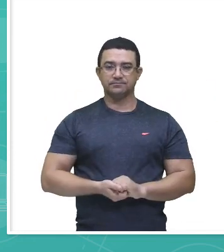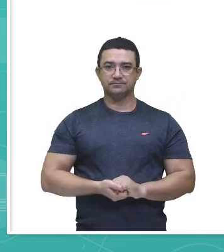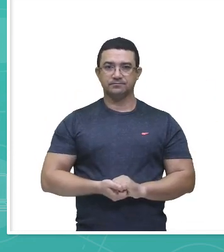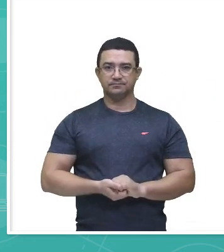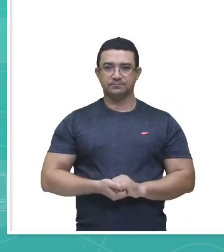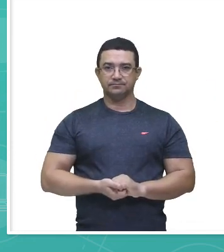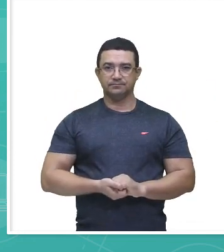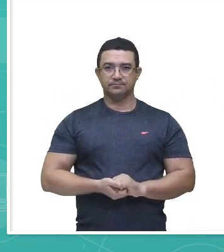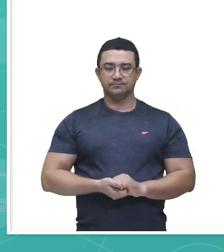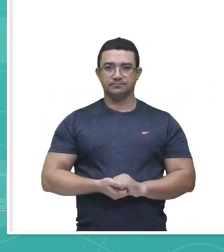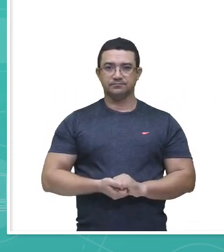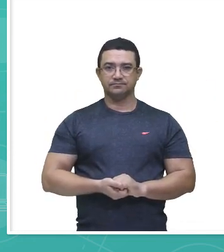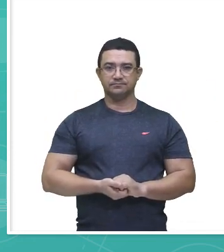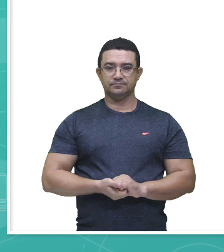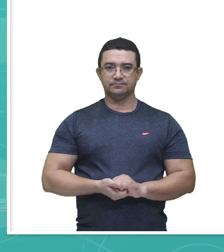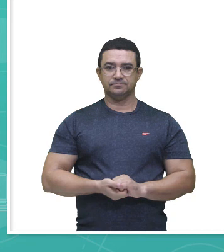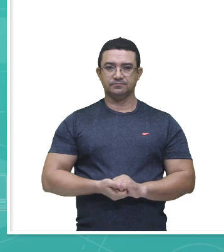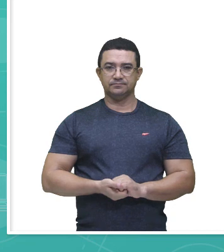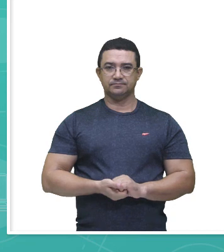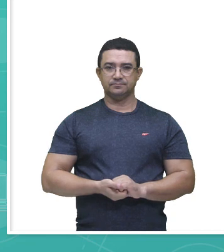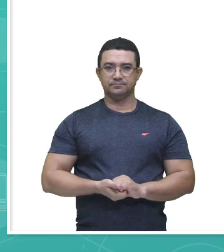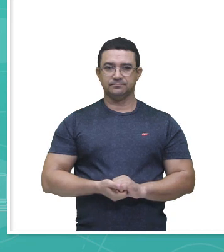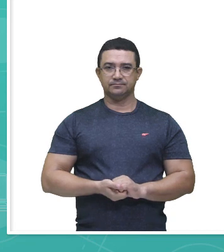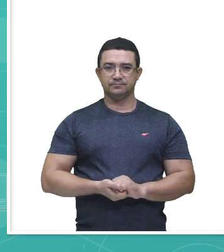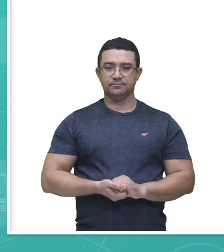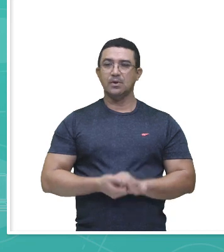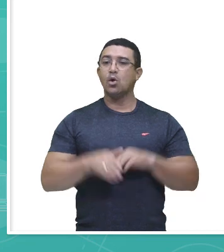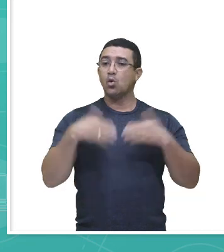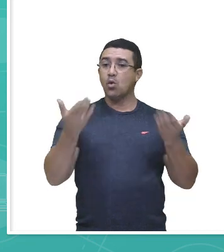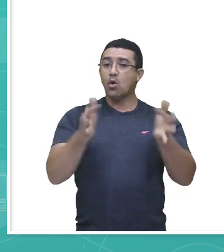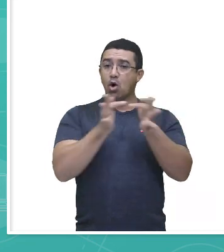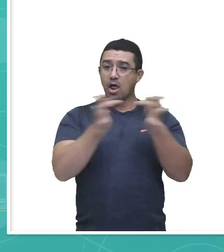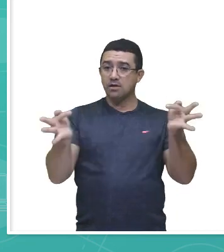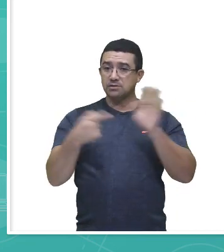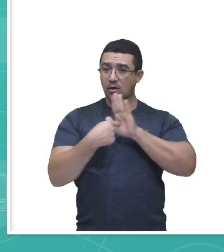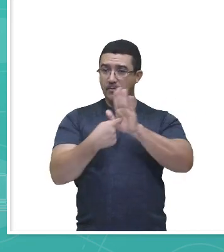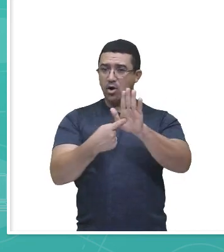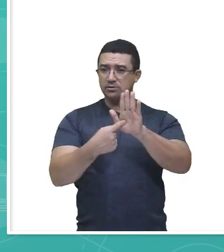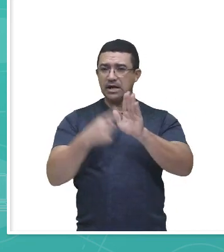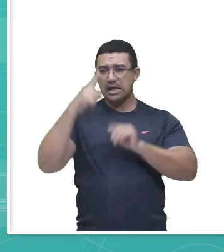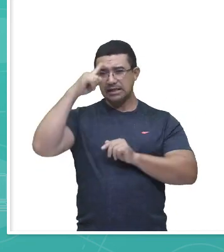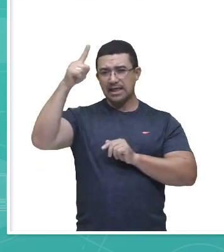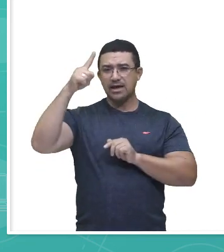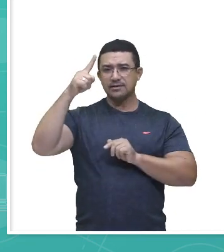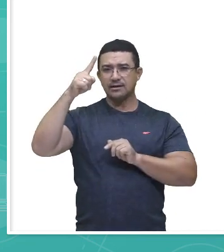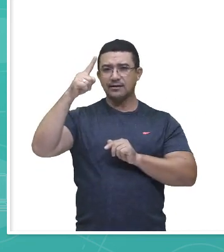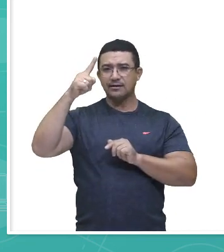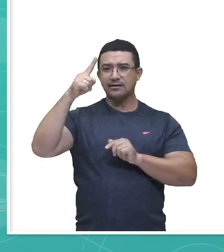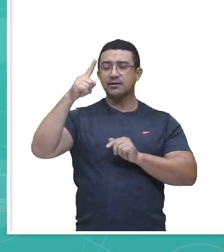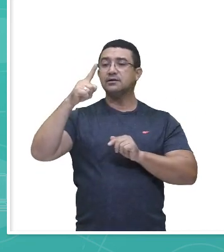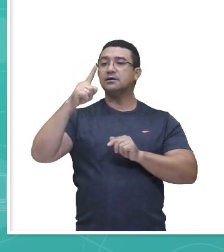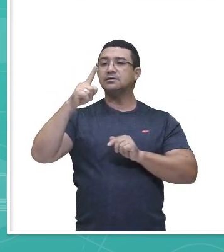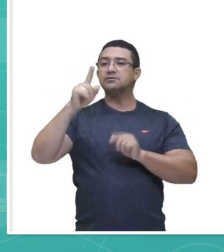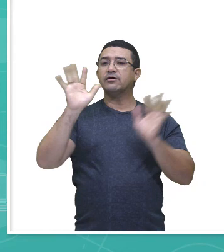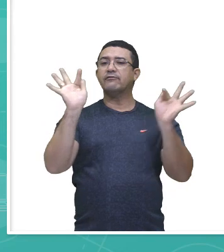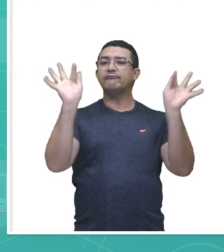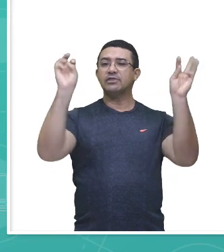a conclusão. Qual é a oração que traz essa ideia, né? Quando ele